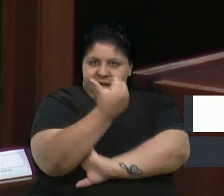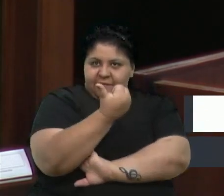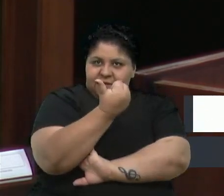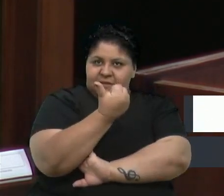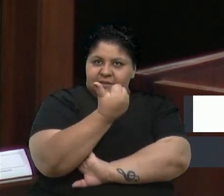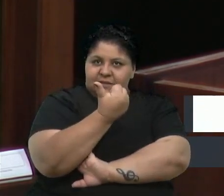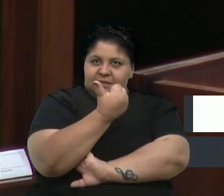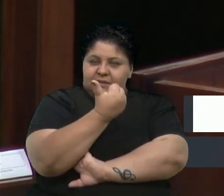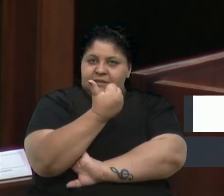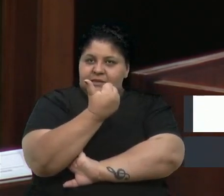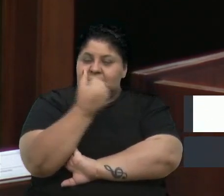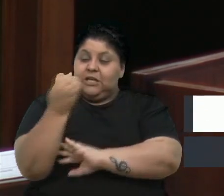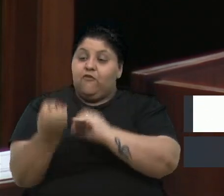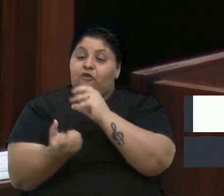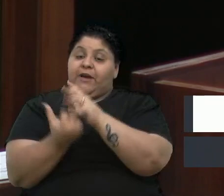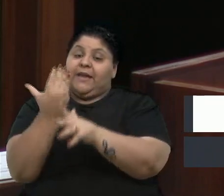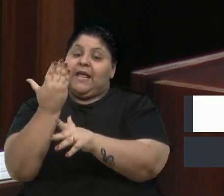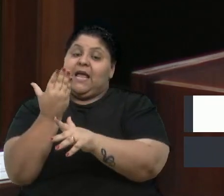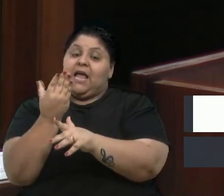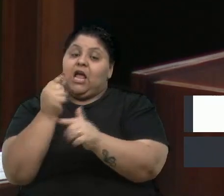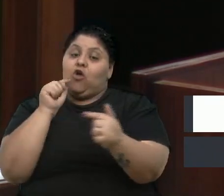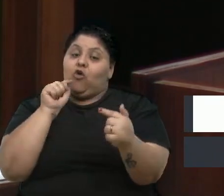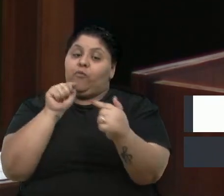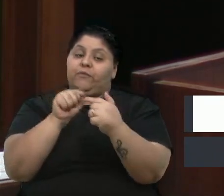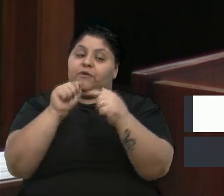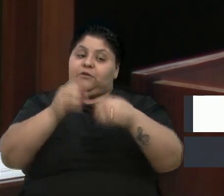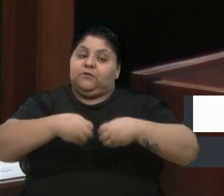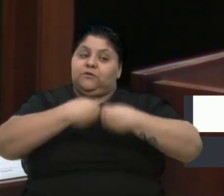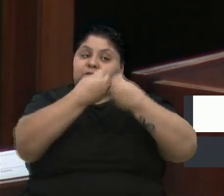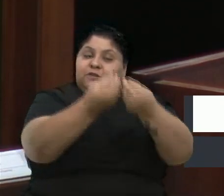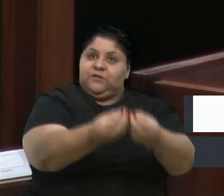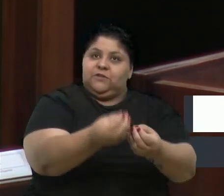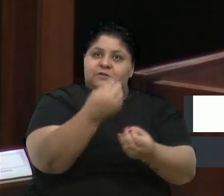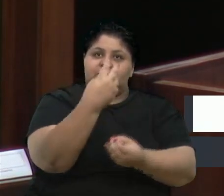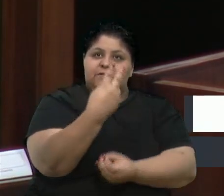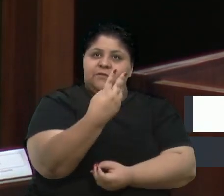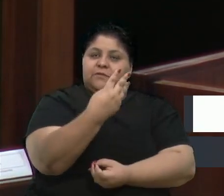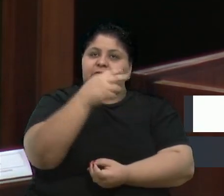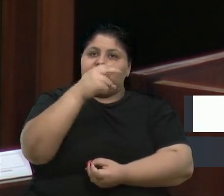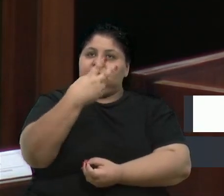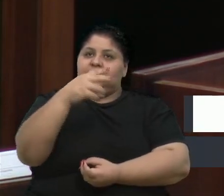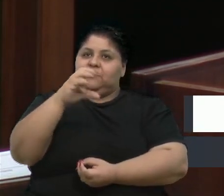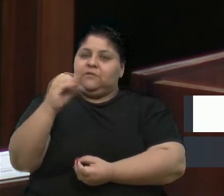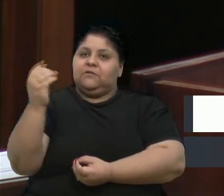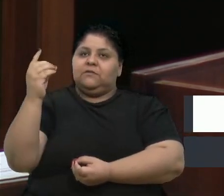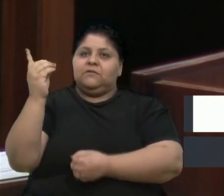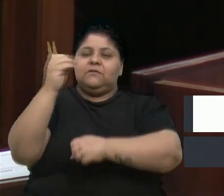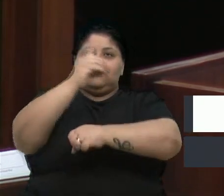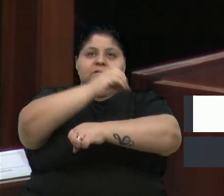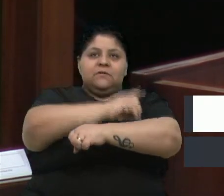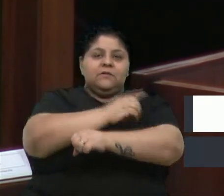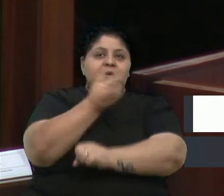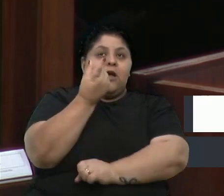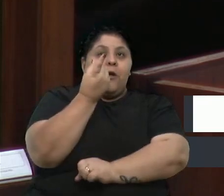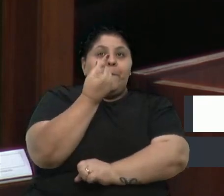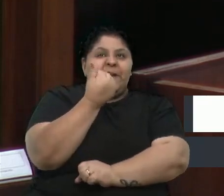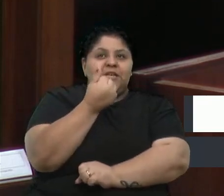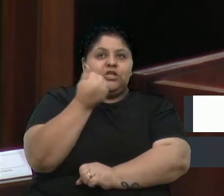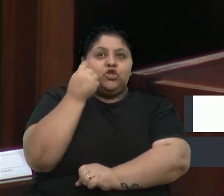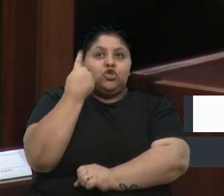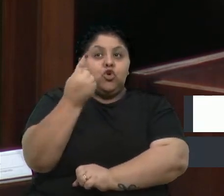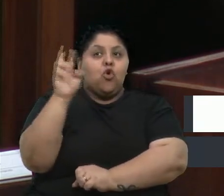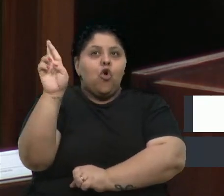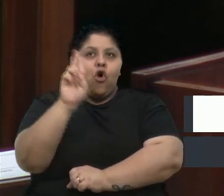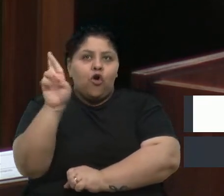ele foi criado com o objetivo de servir 320 refeições por dia a um preço de R$1. Isso